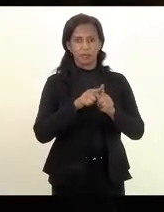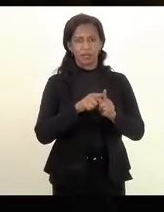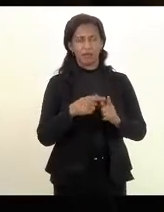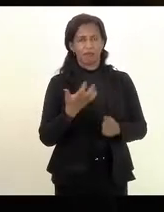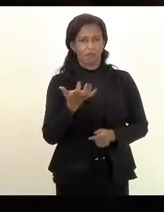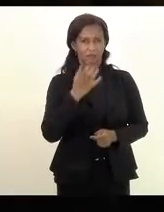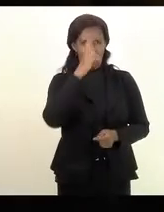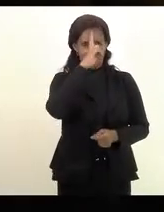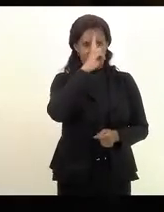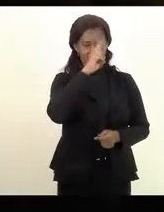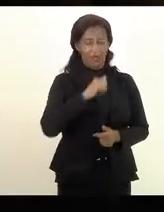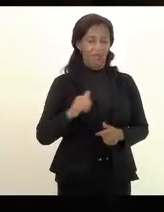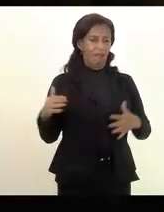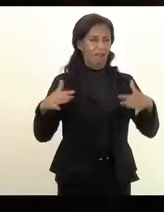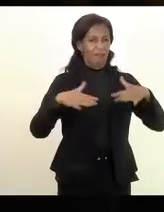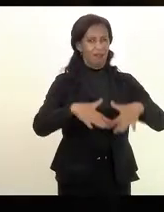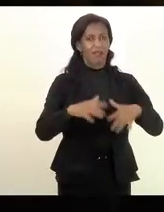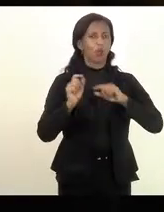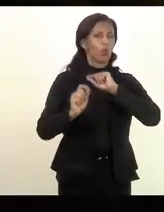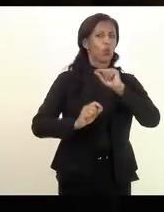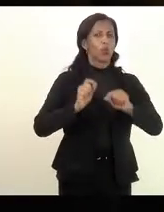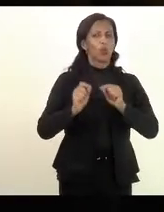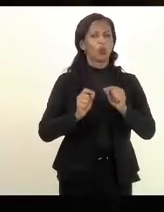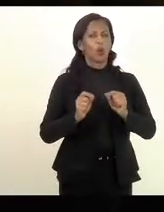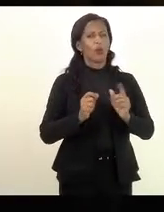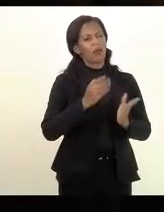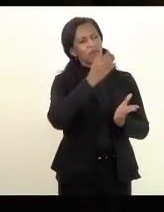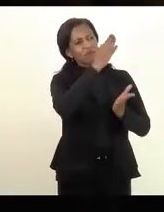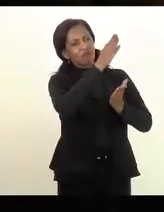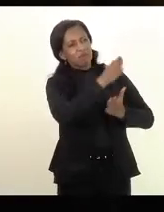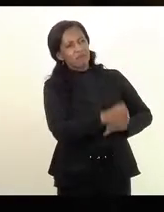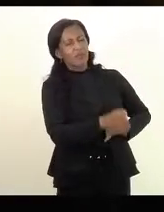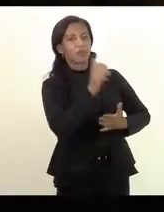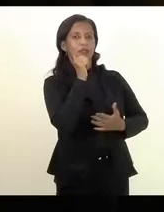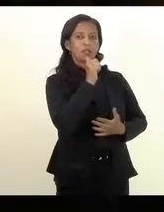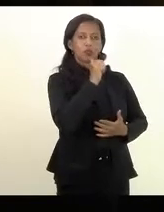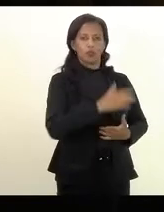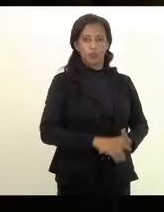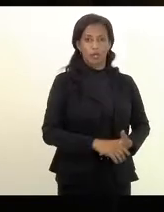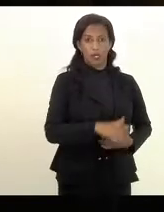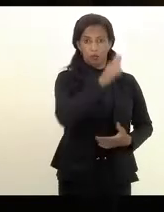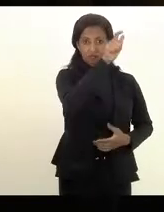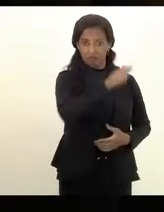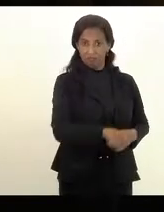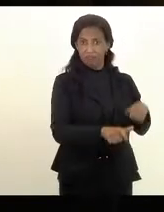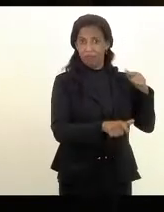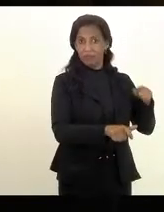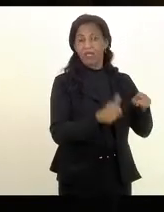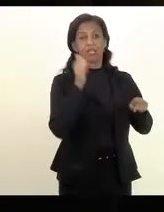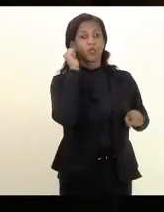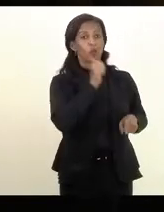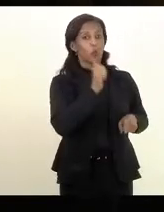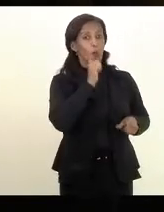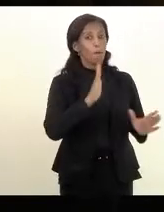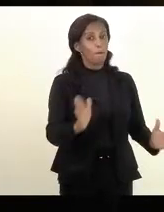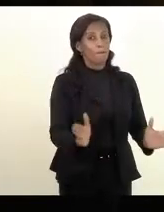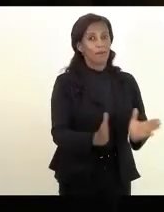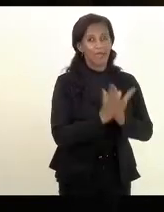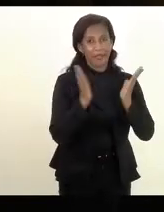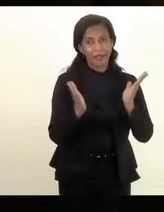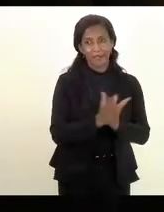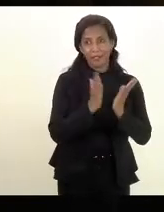aqui a baila de qual é o perfil dessas mulheres essas mulheres são geralmente mulheres pobres